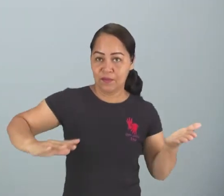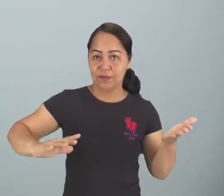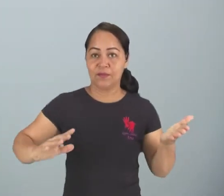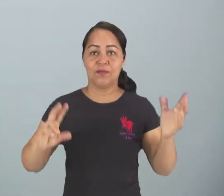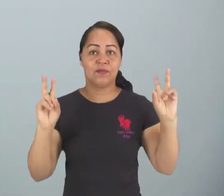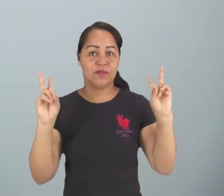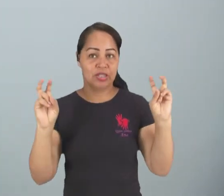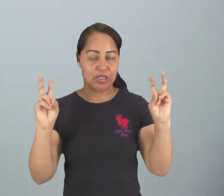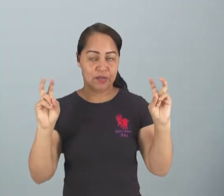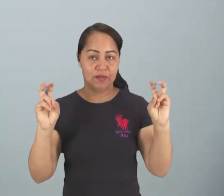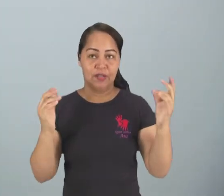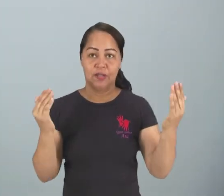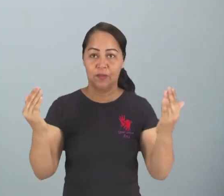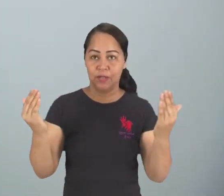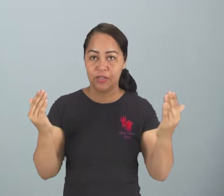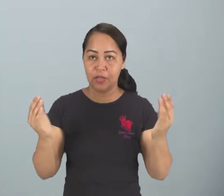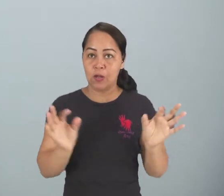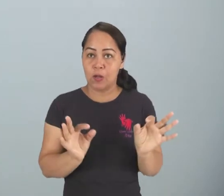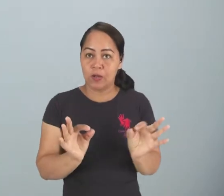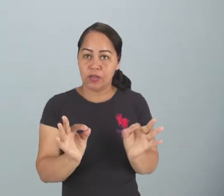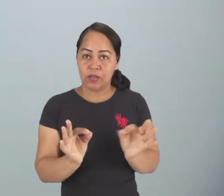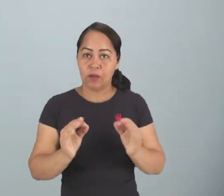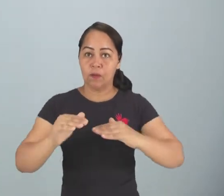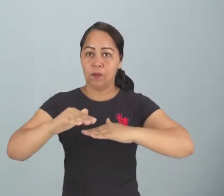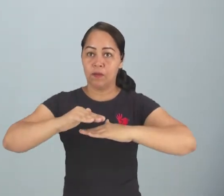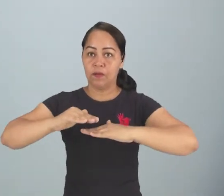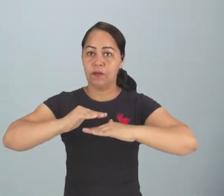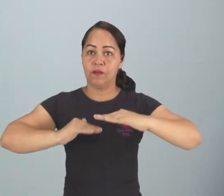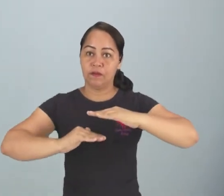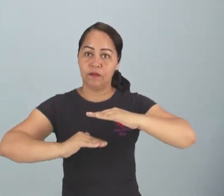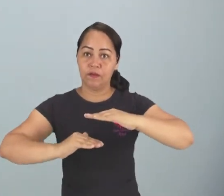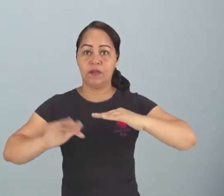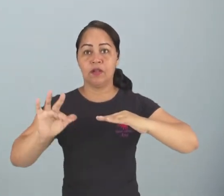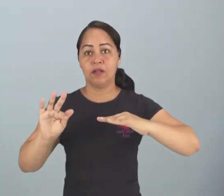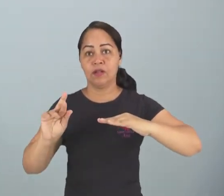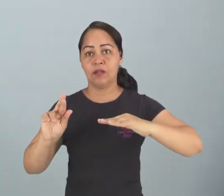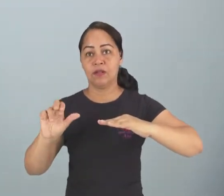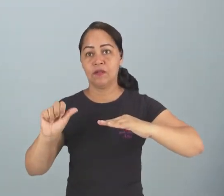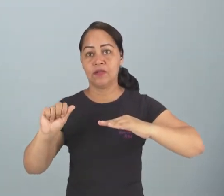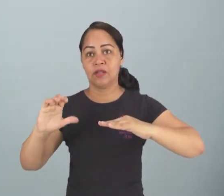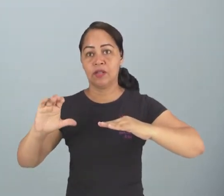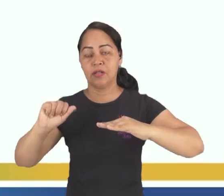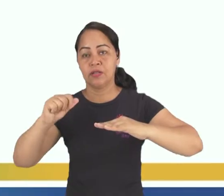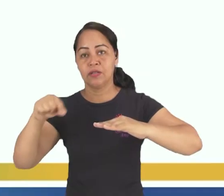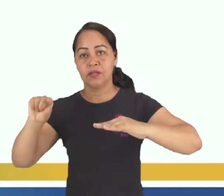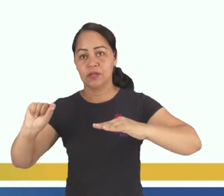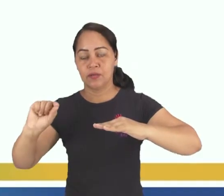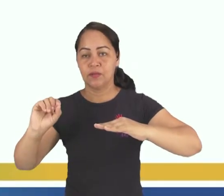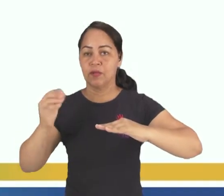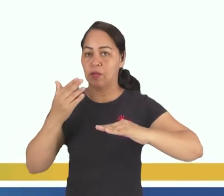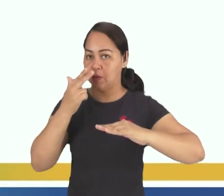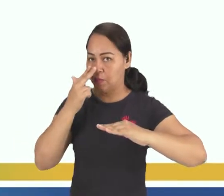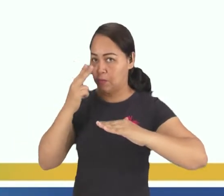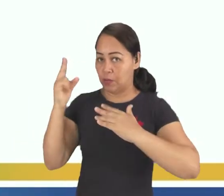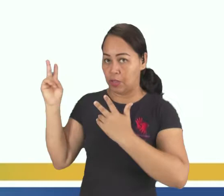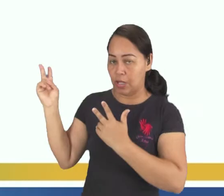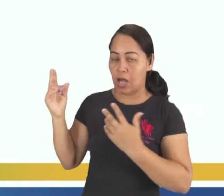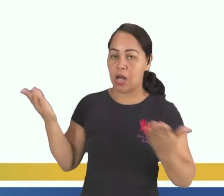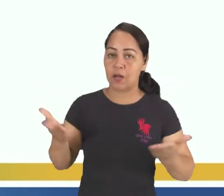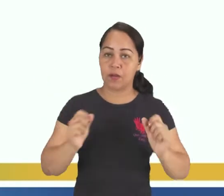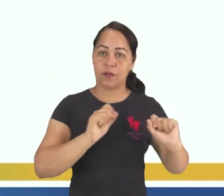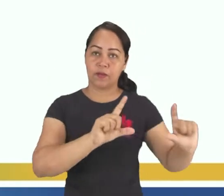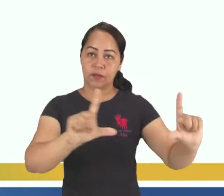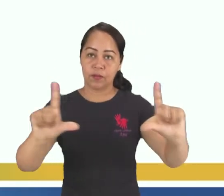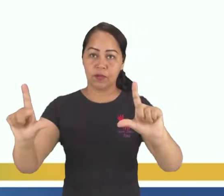de comparação e ordenação de frações. Então vamos iniciar? Então vamos aqui compartilhar o slide. Nossa aula aí, meu